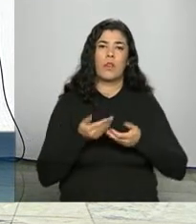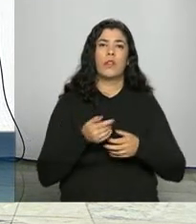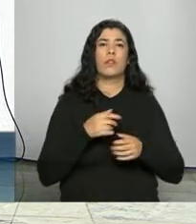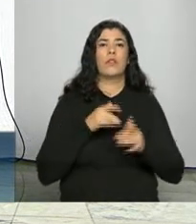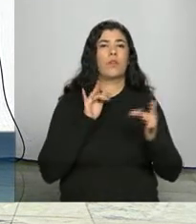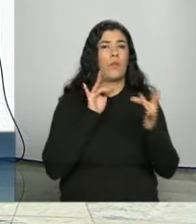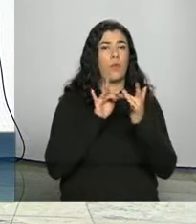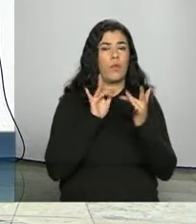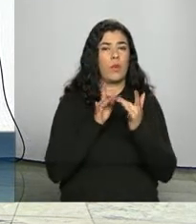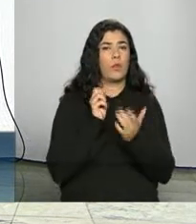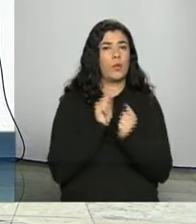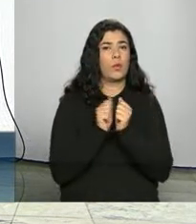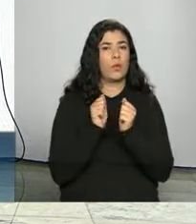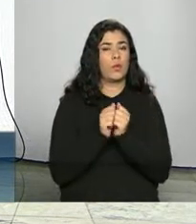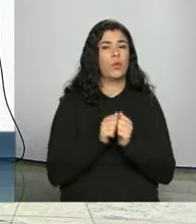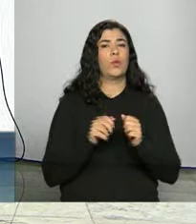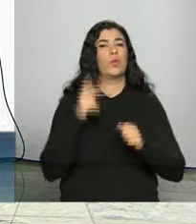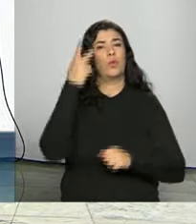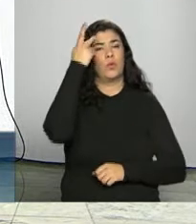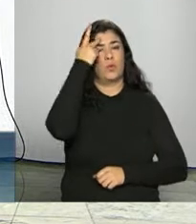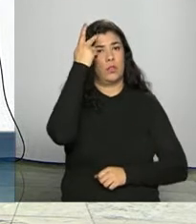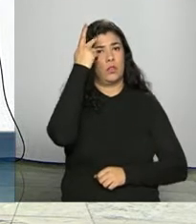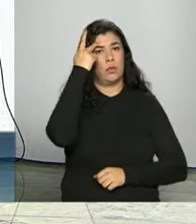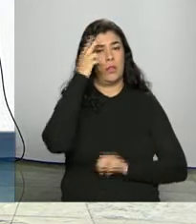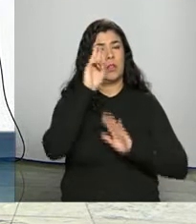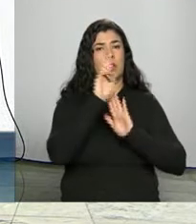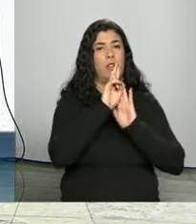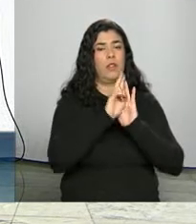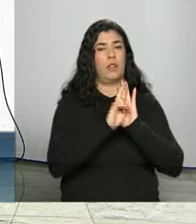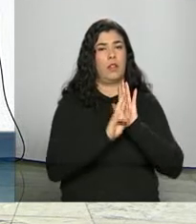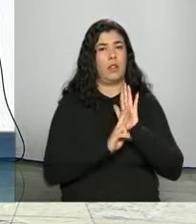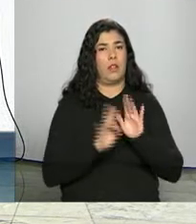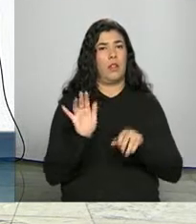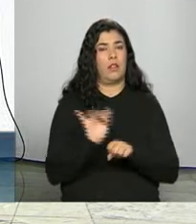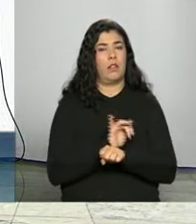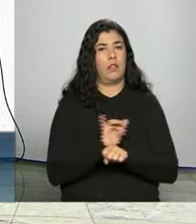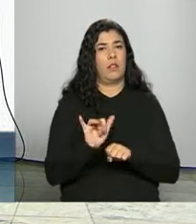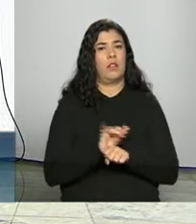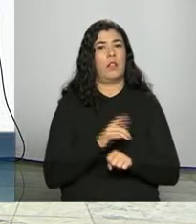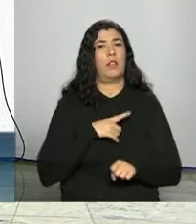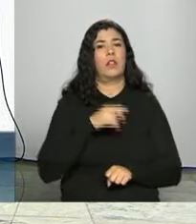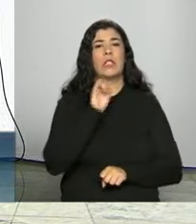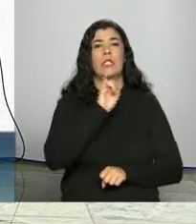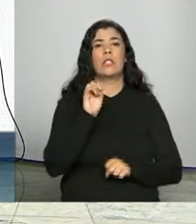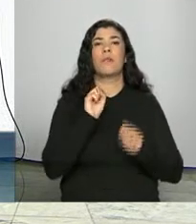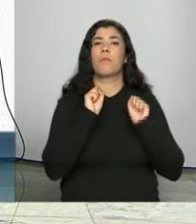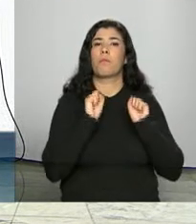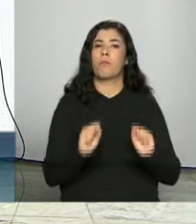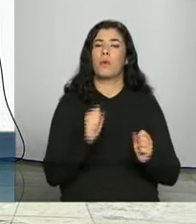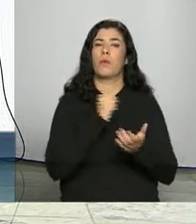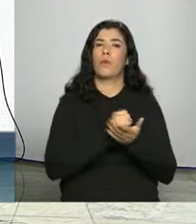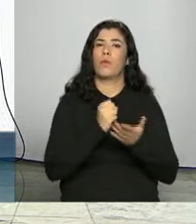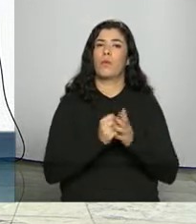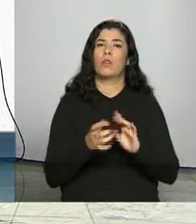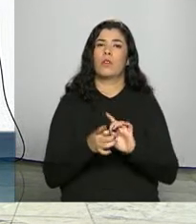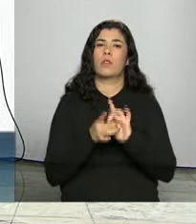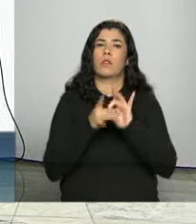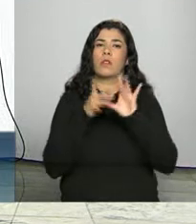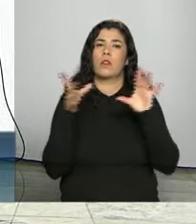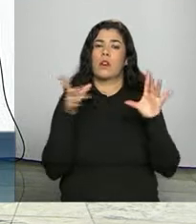com São Paulo que nós estabelecemos em 2014 e com regras de autorização da retirada da água bruta